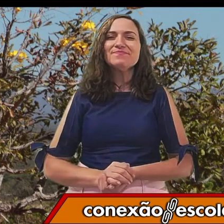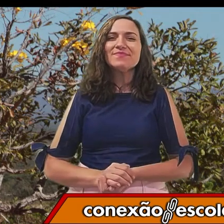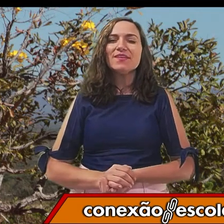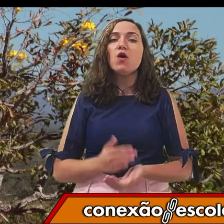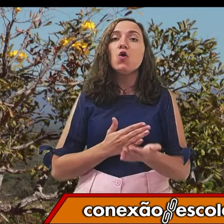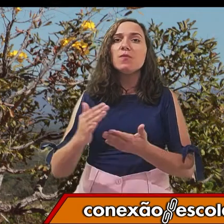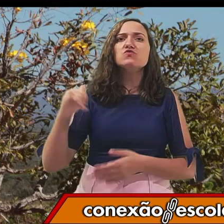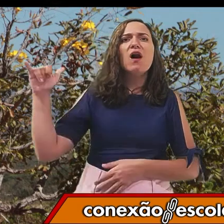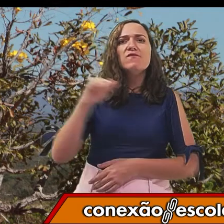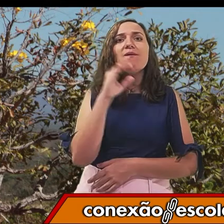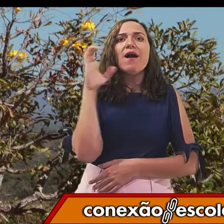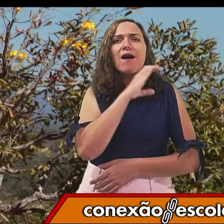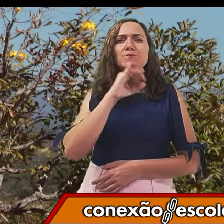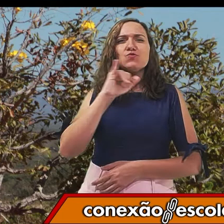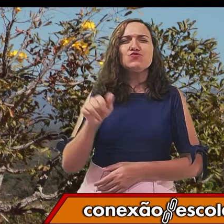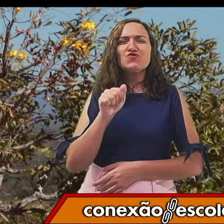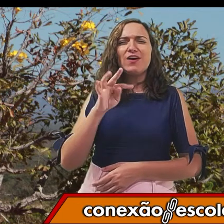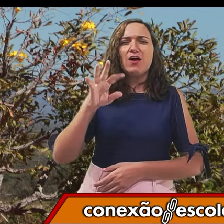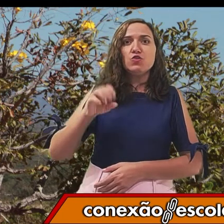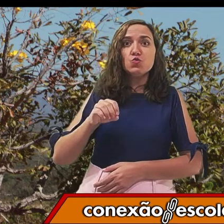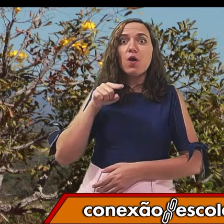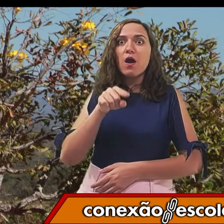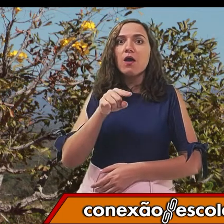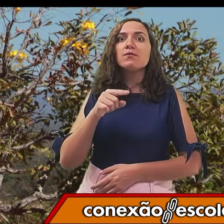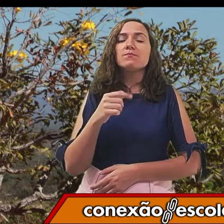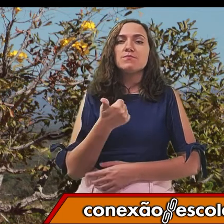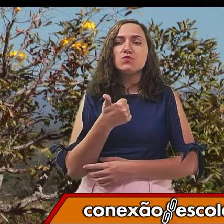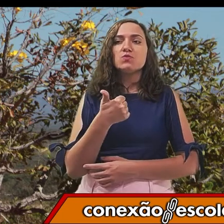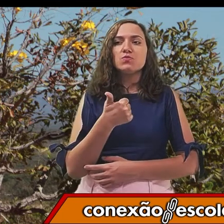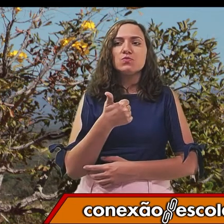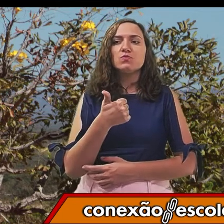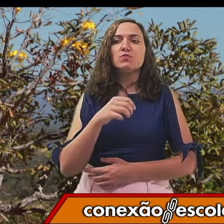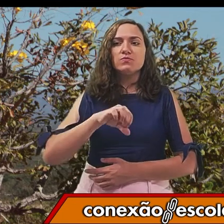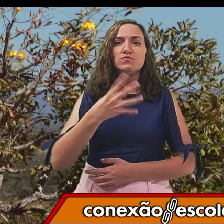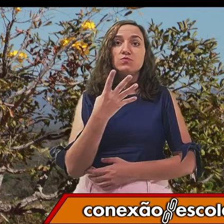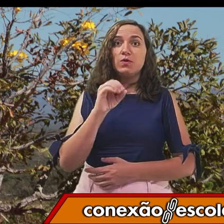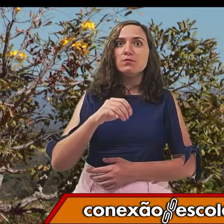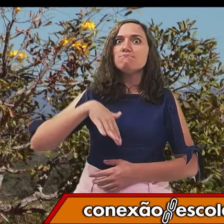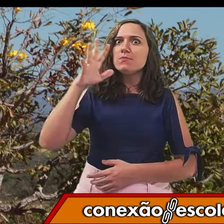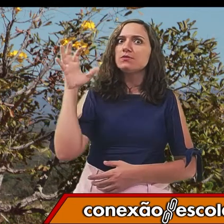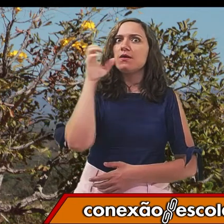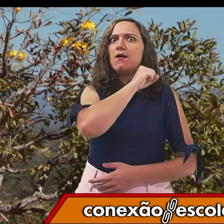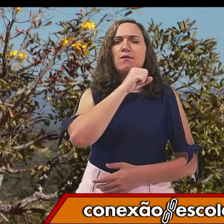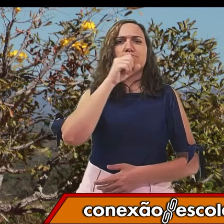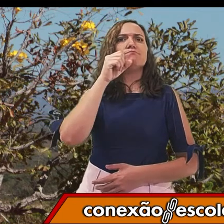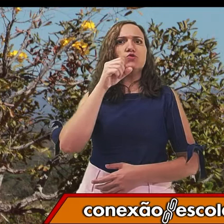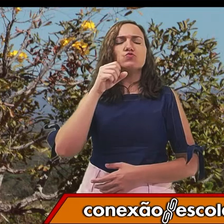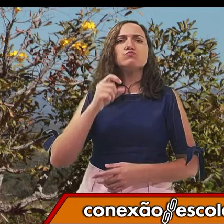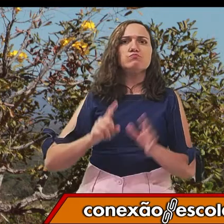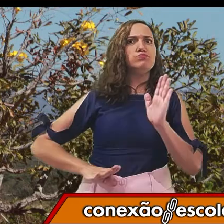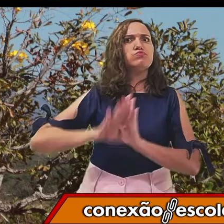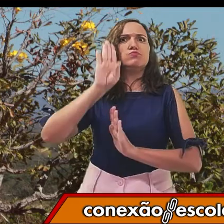em 1940, tornou o avião o meio de transporte mais rápido da história. Os avanços nos